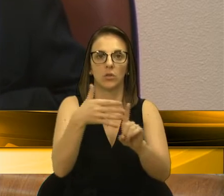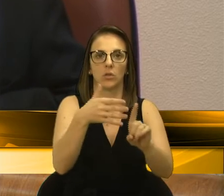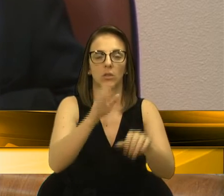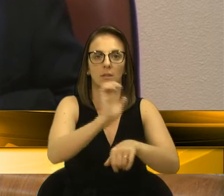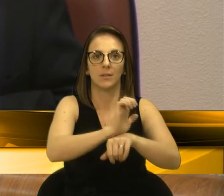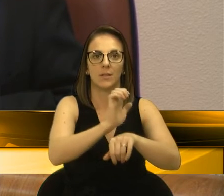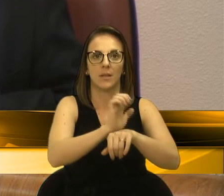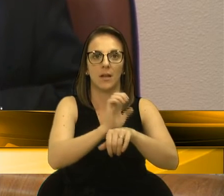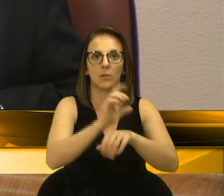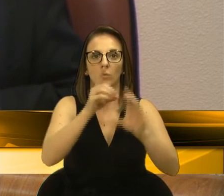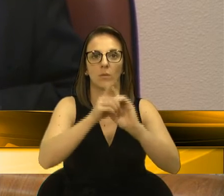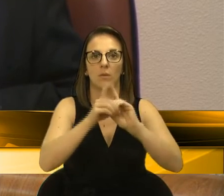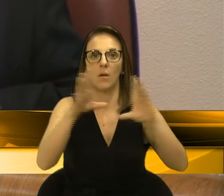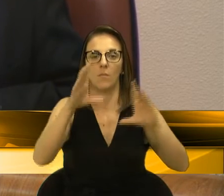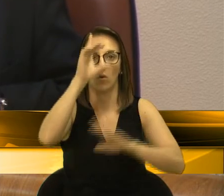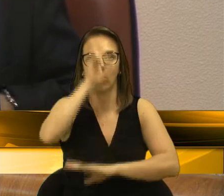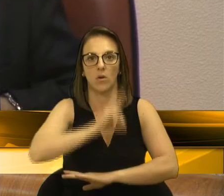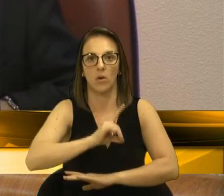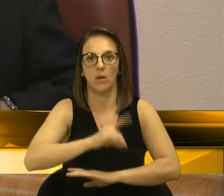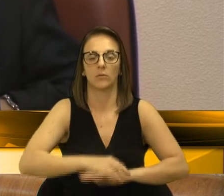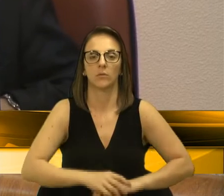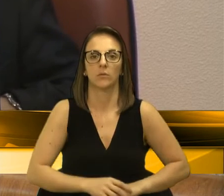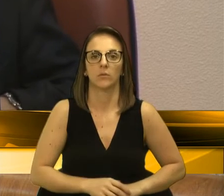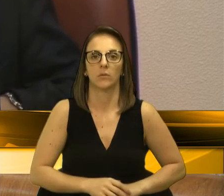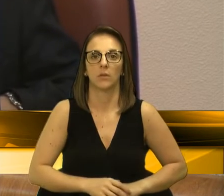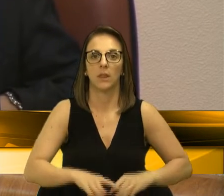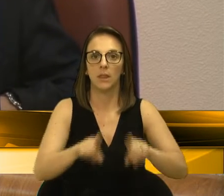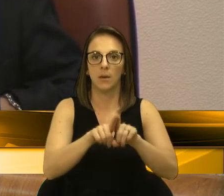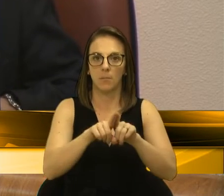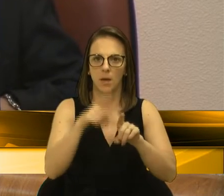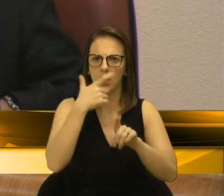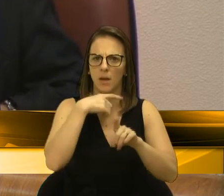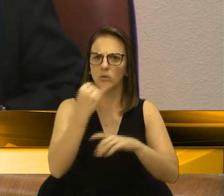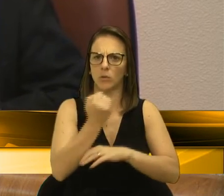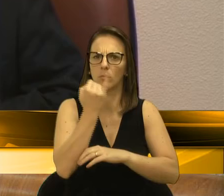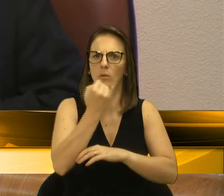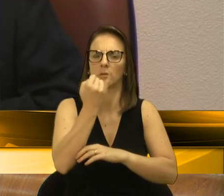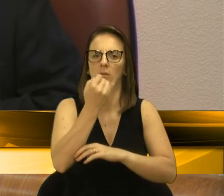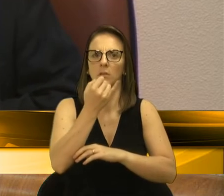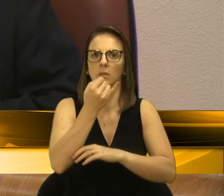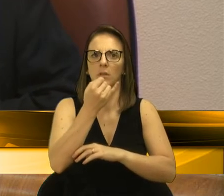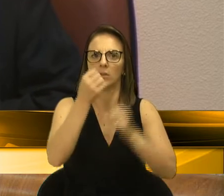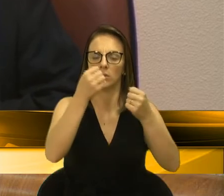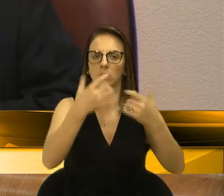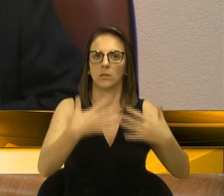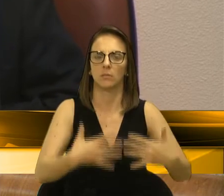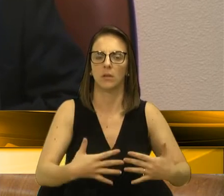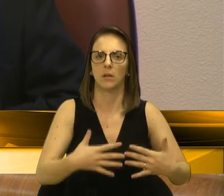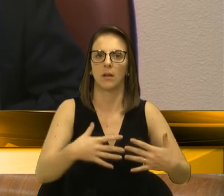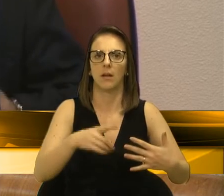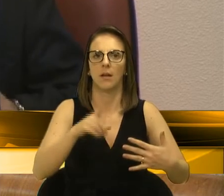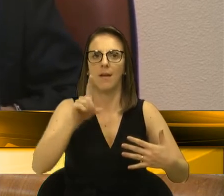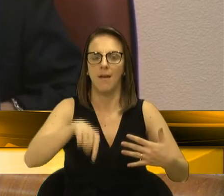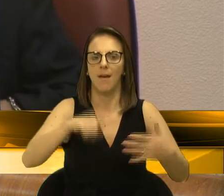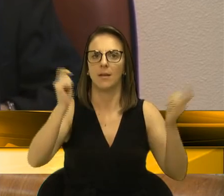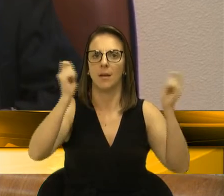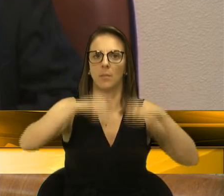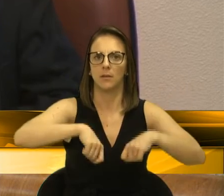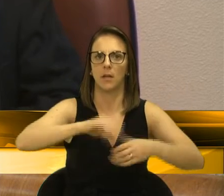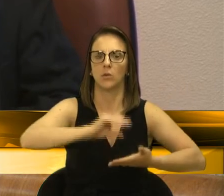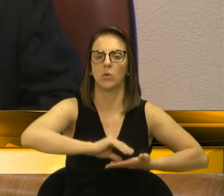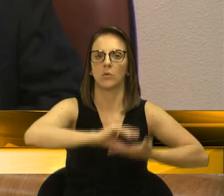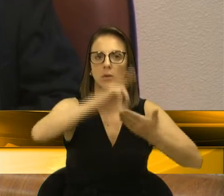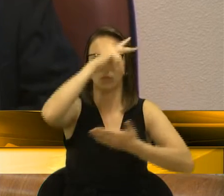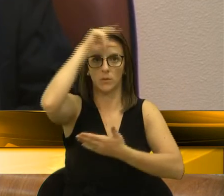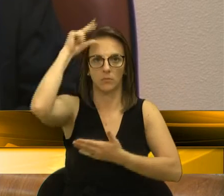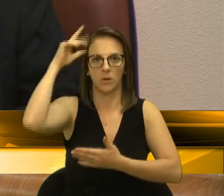democrático de direito. Inclusive, merece registro que é competência do Conselho Municipal de Saúde não apenas autorizar convênios